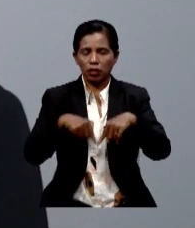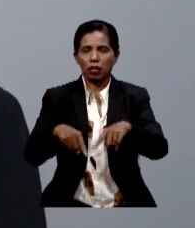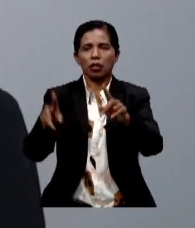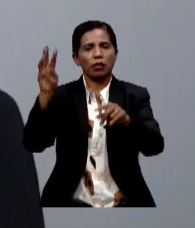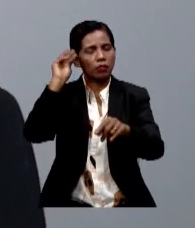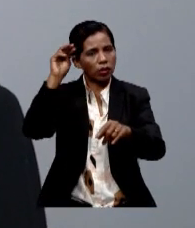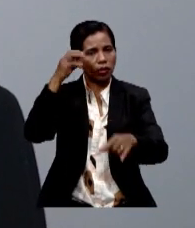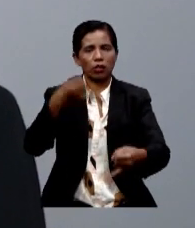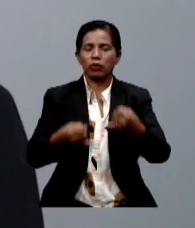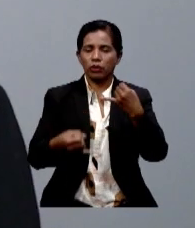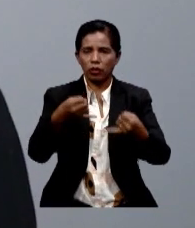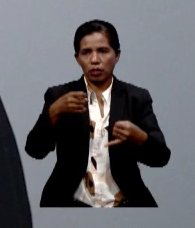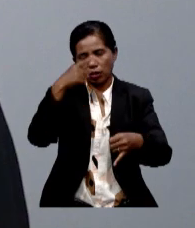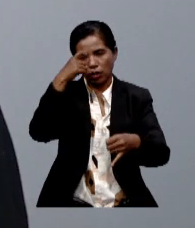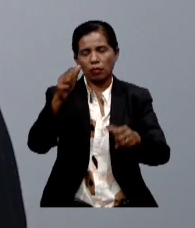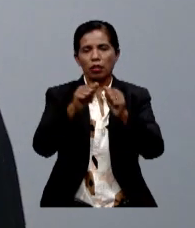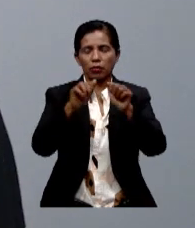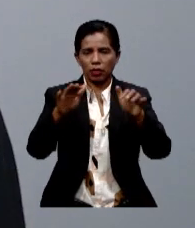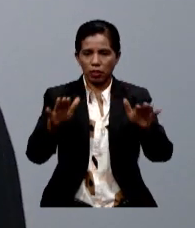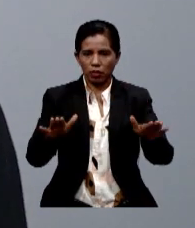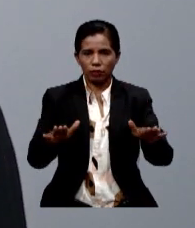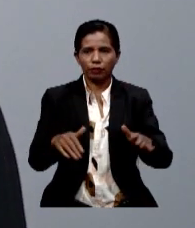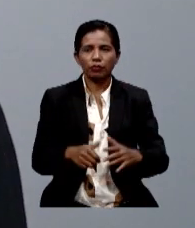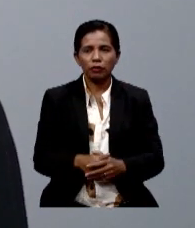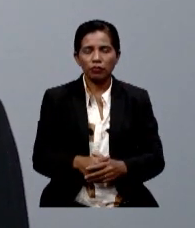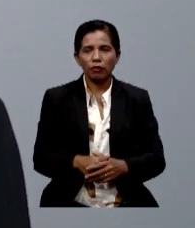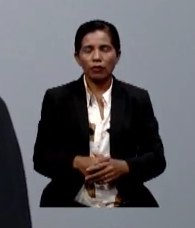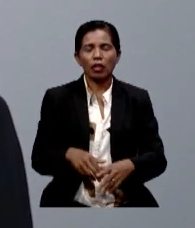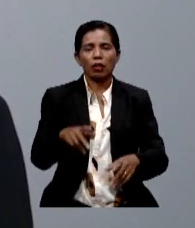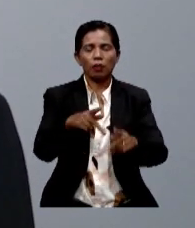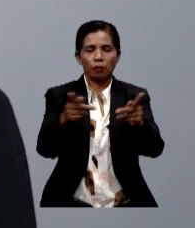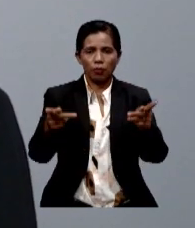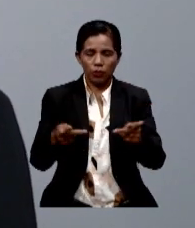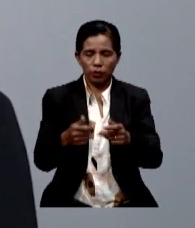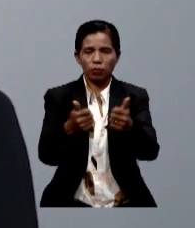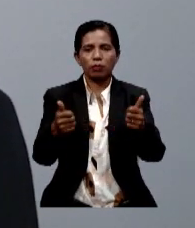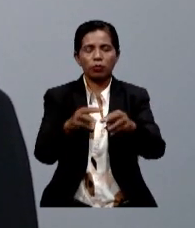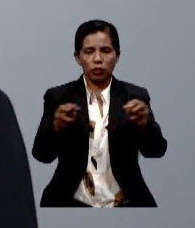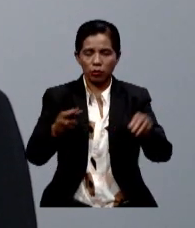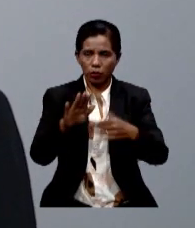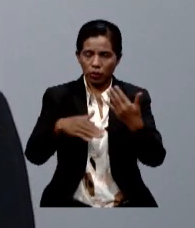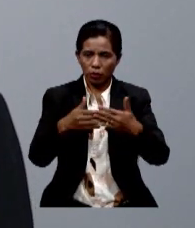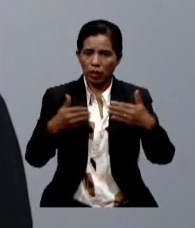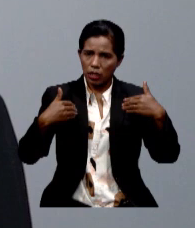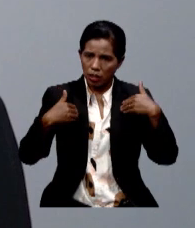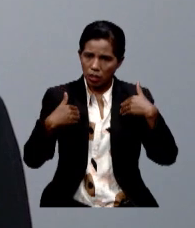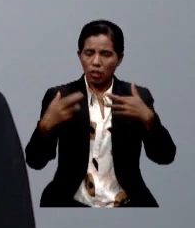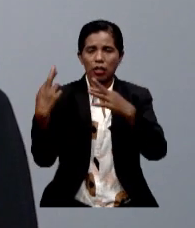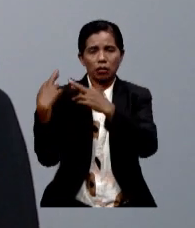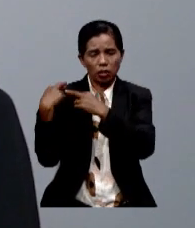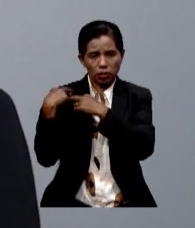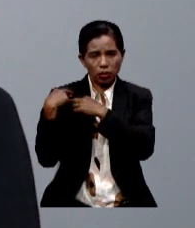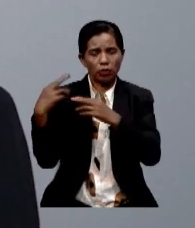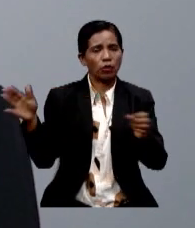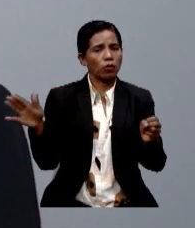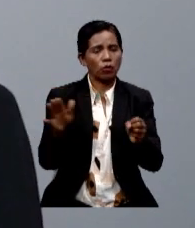Ministério da Justiça. Também a administração, postos municípios Sira e a responsabilidade toma a